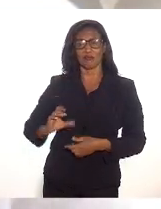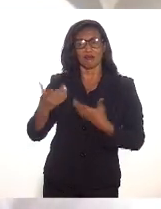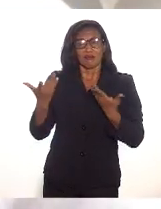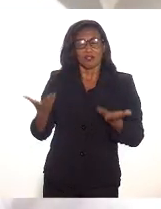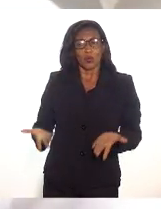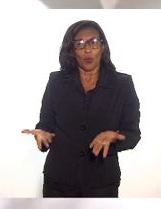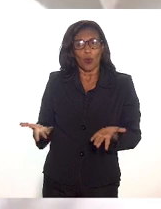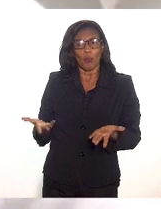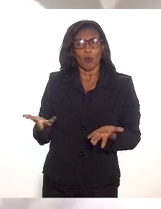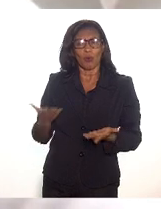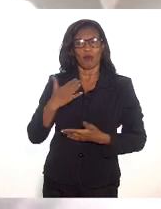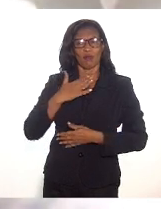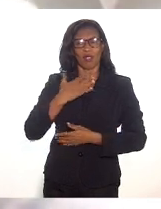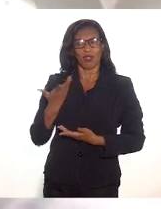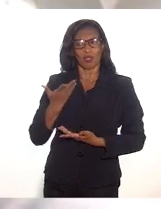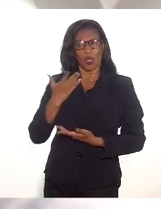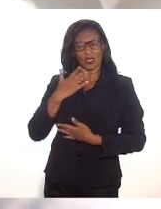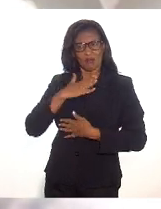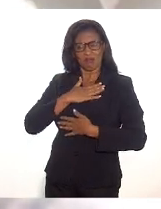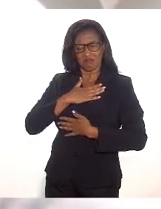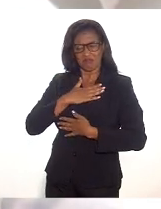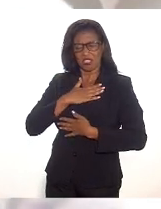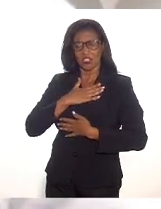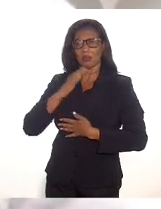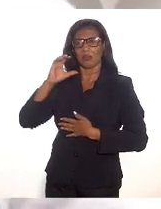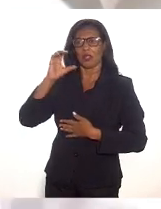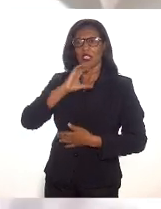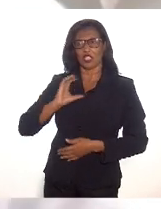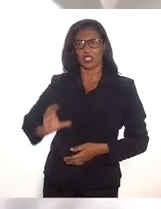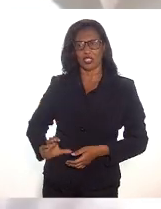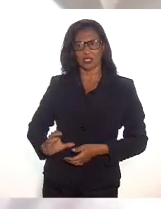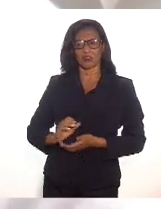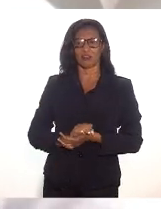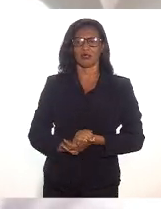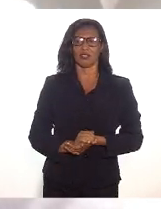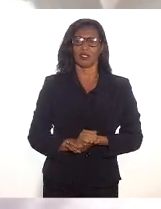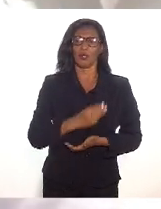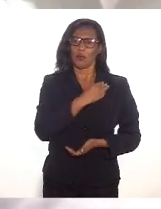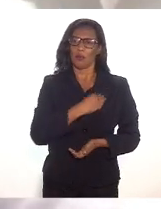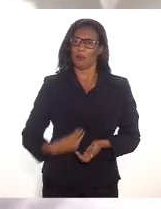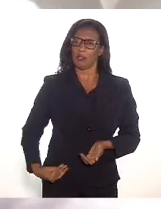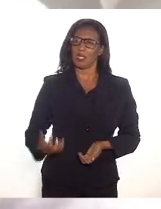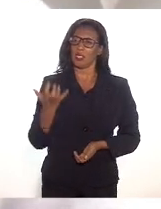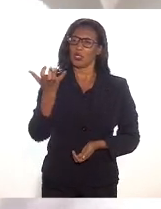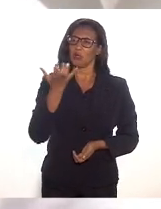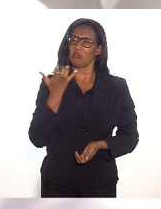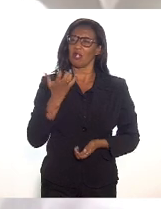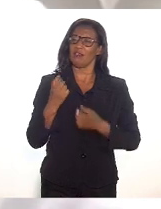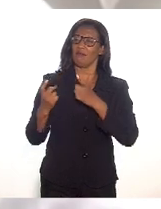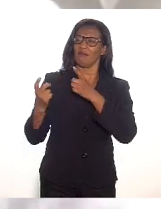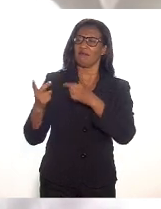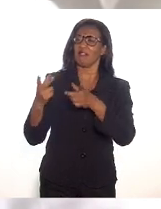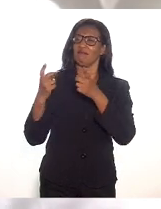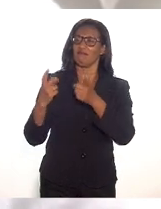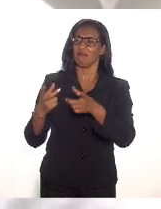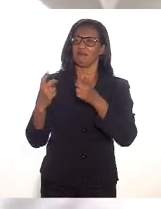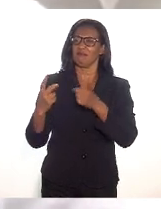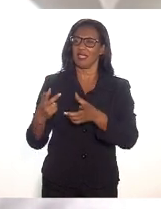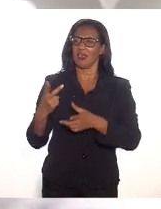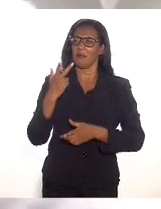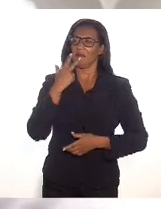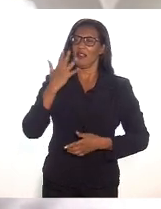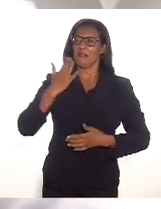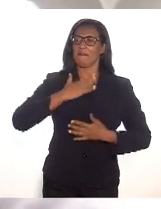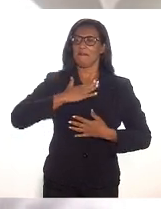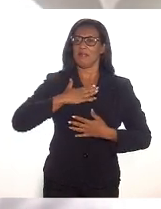nossa solidariedade à China, o ministro Guedes quer ter uma privatização para chamar de